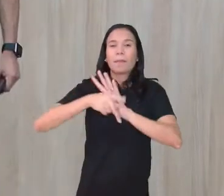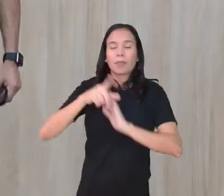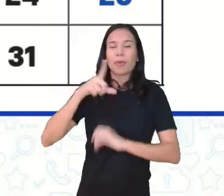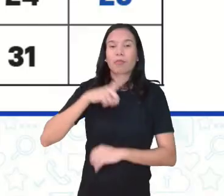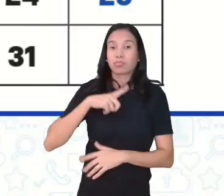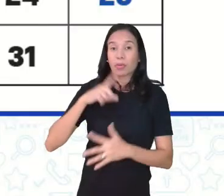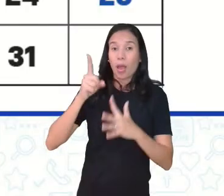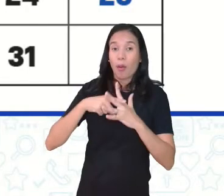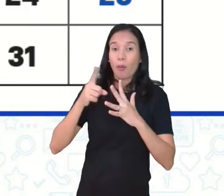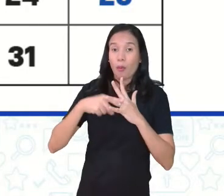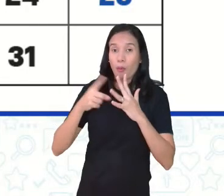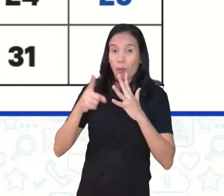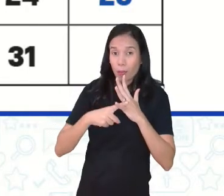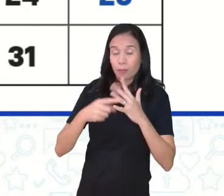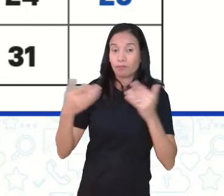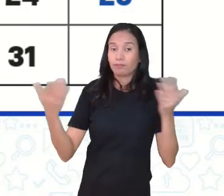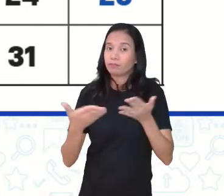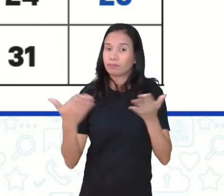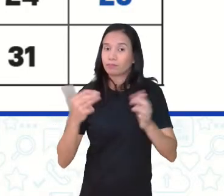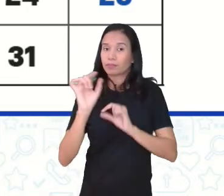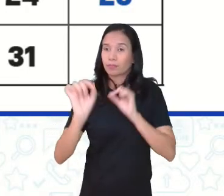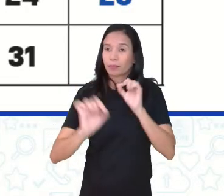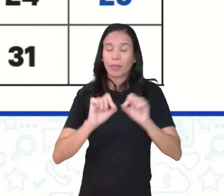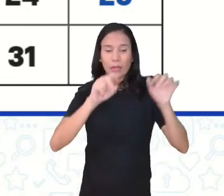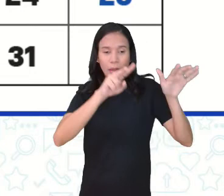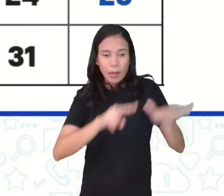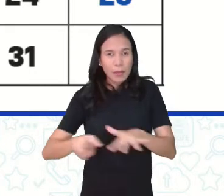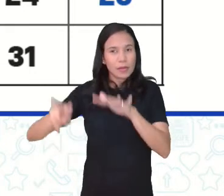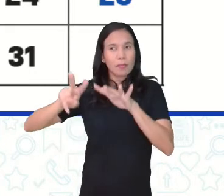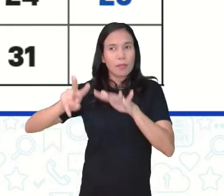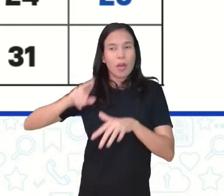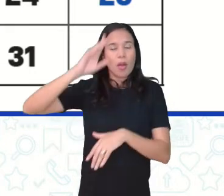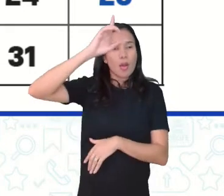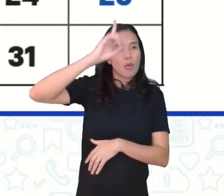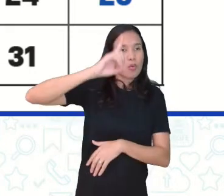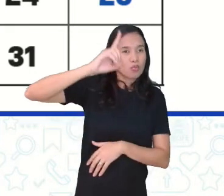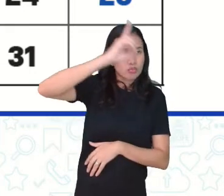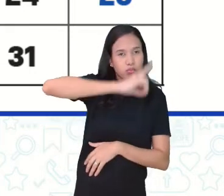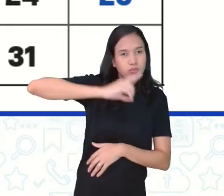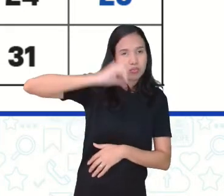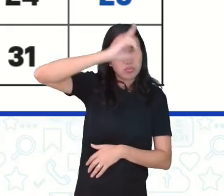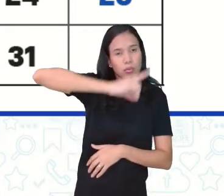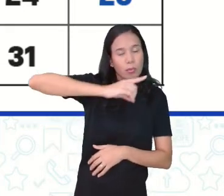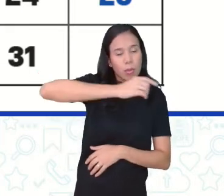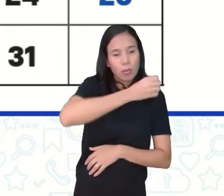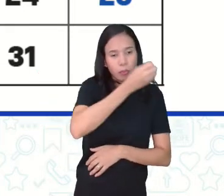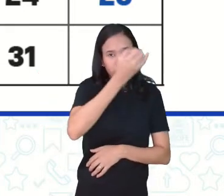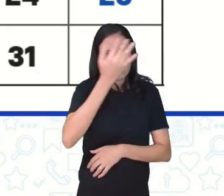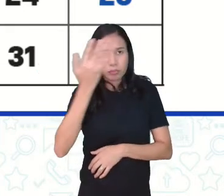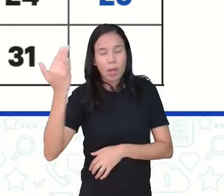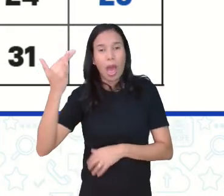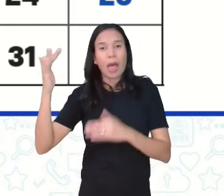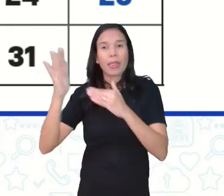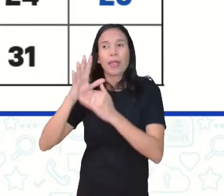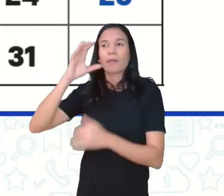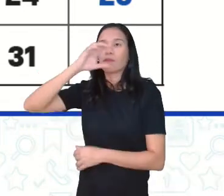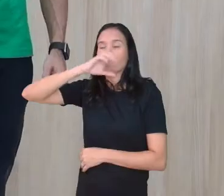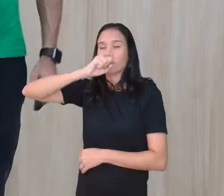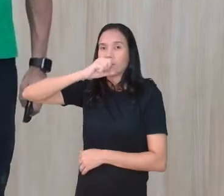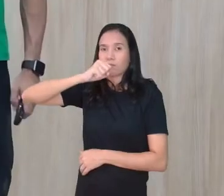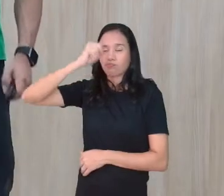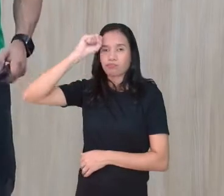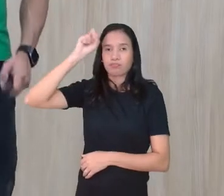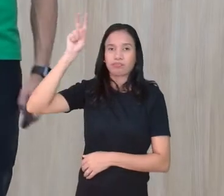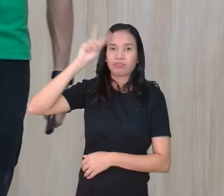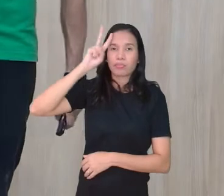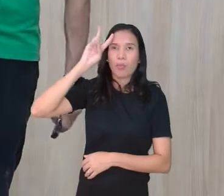Eu tenho um calendário aí, os dias da semana, né, domingo até o sábado, tá? E aqui eu tenho os dias da semana. Vamos